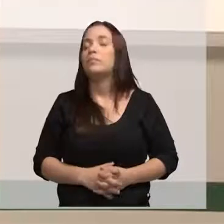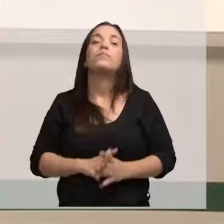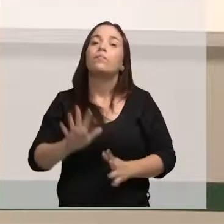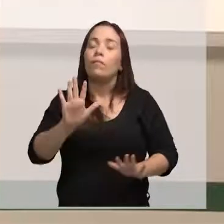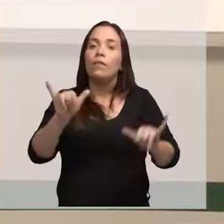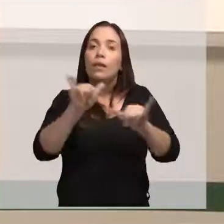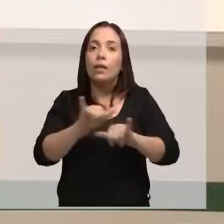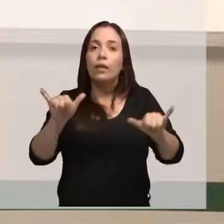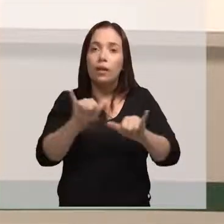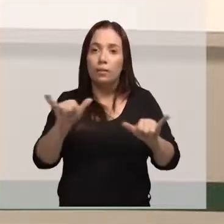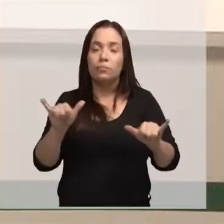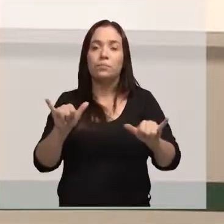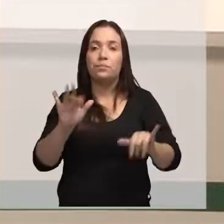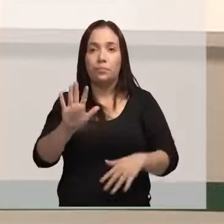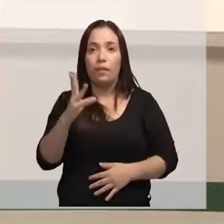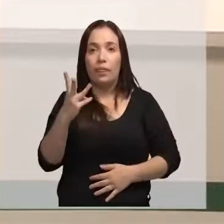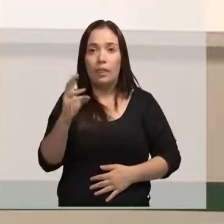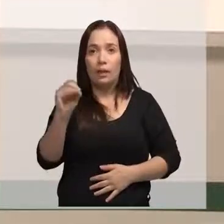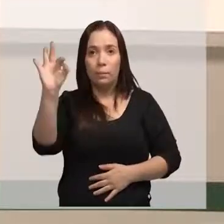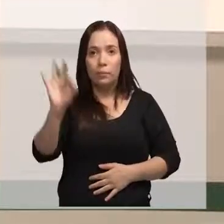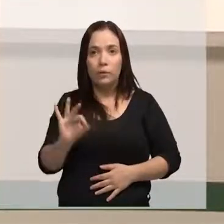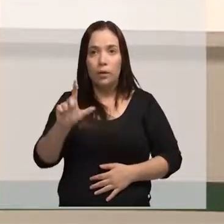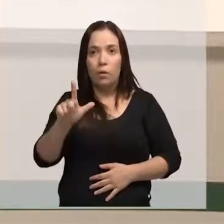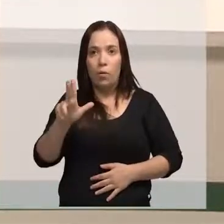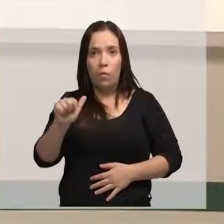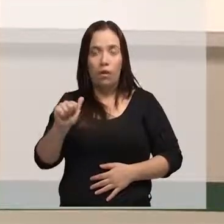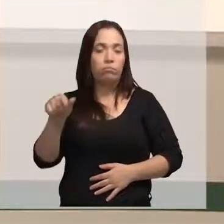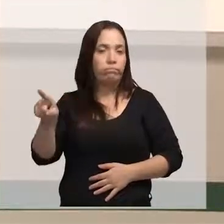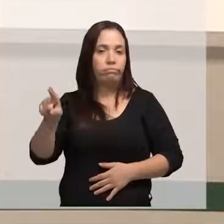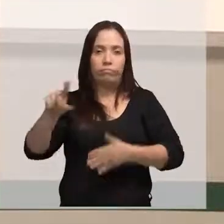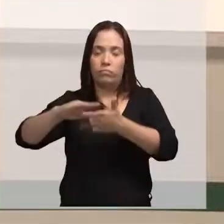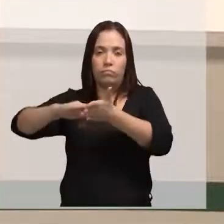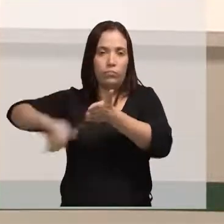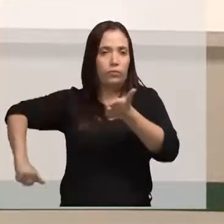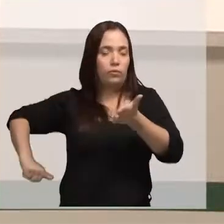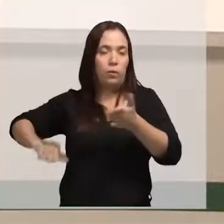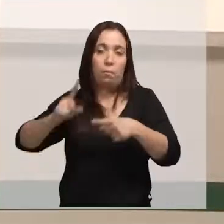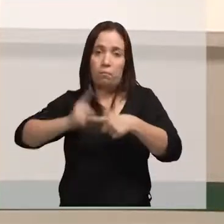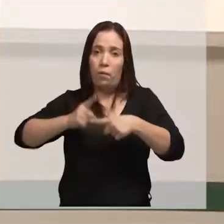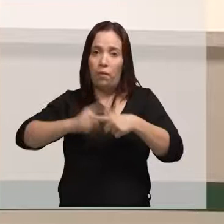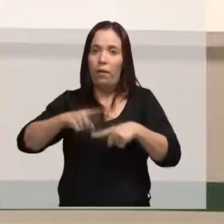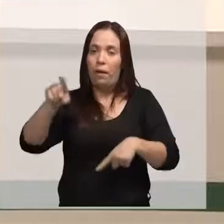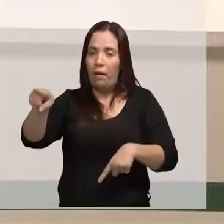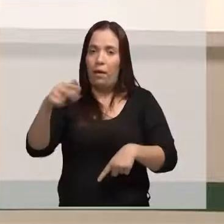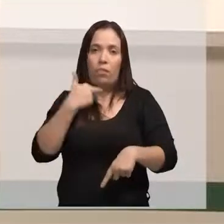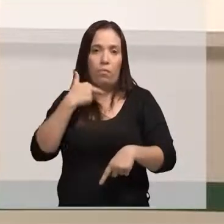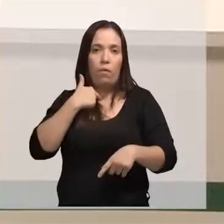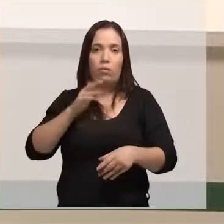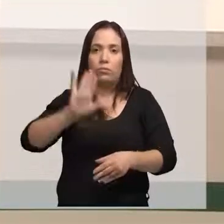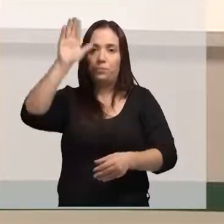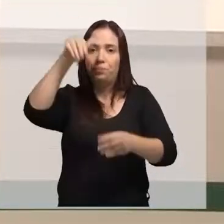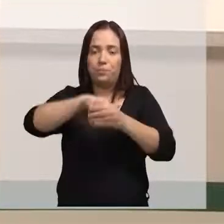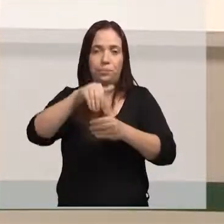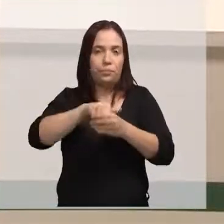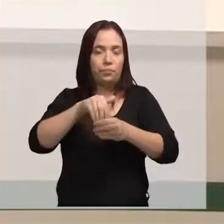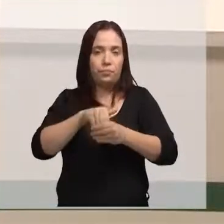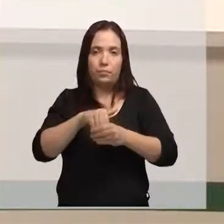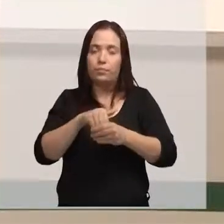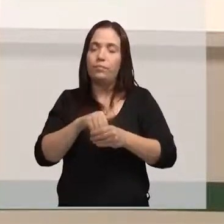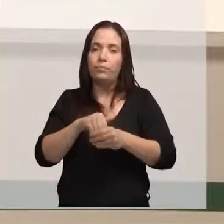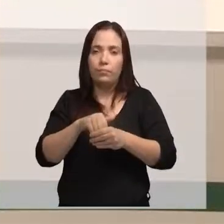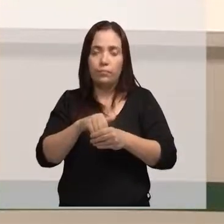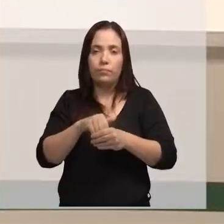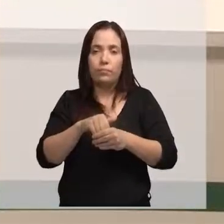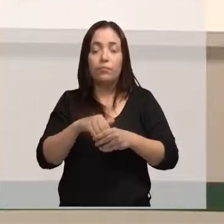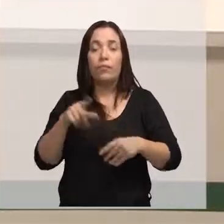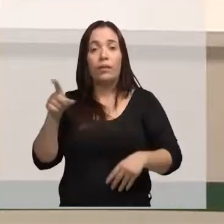importantes. Esse 30% do Lula vai sumir, porque ele não é candidato, né? Ele migra para outras candidaturas. E aí a avaliação que o